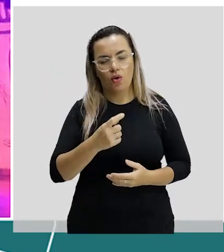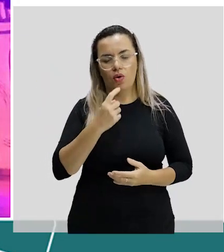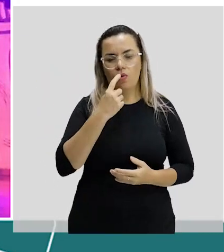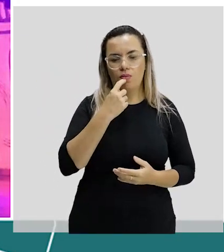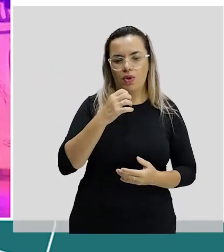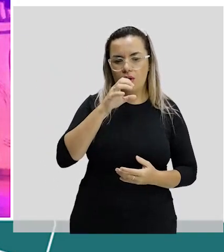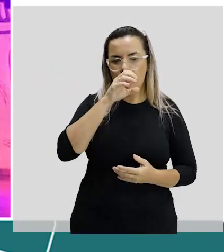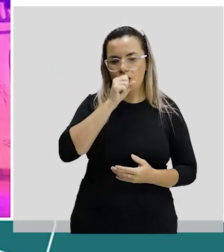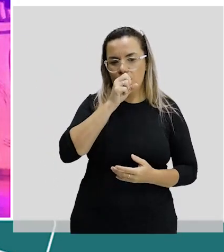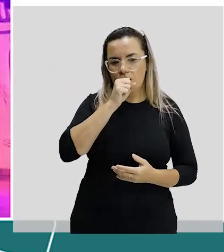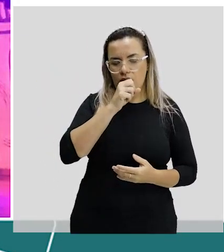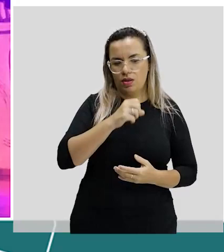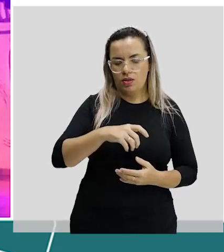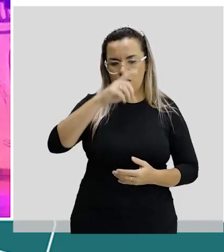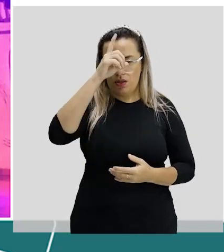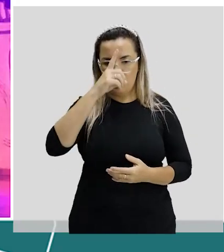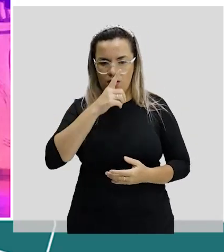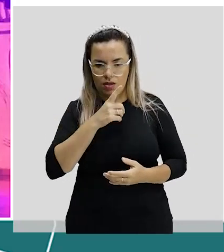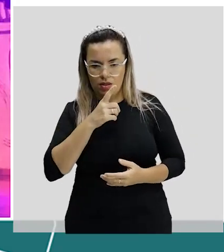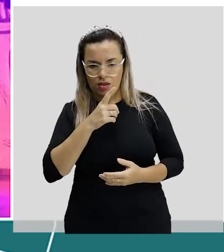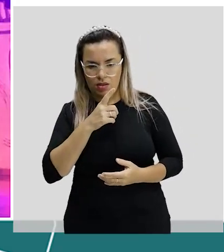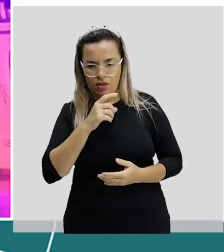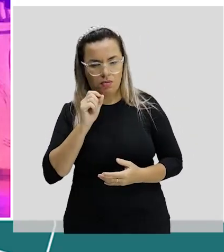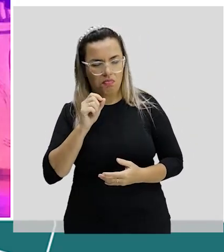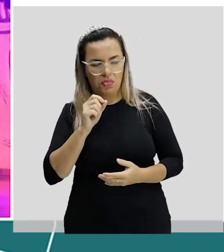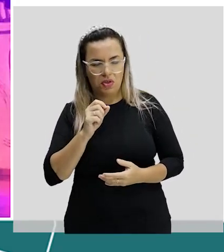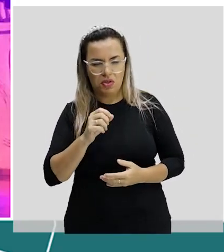de paixão, amor, raiva,